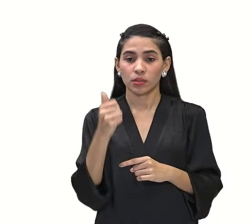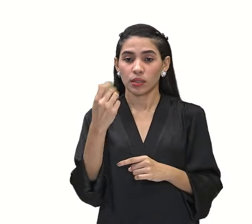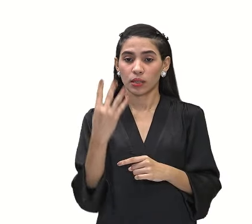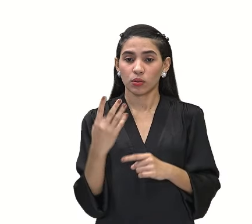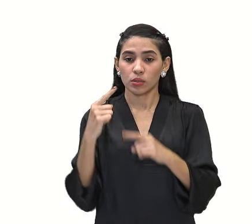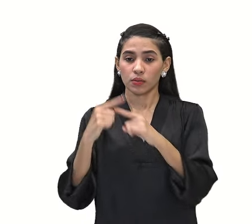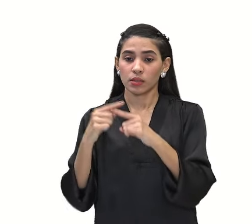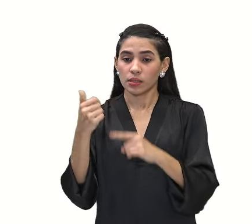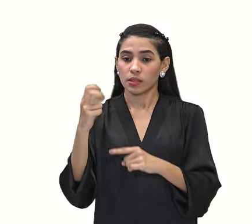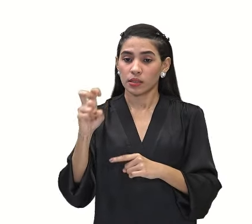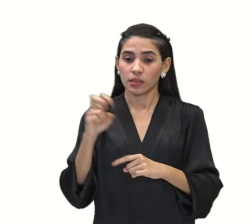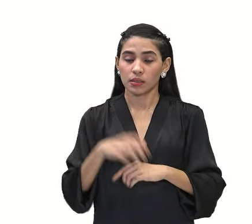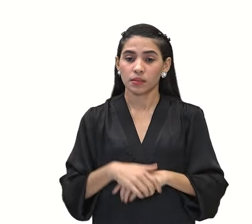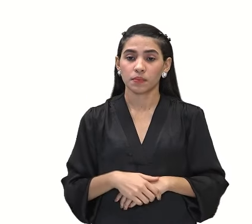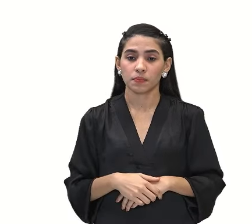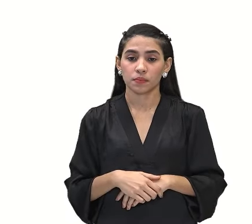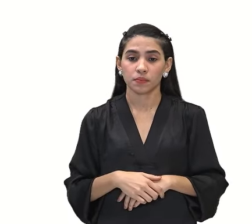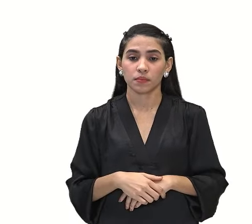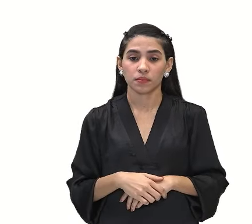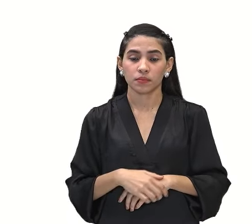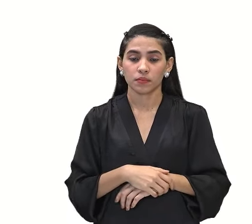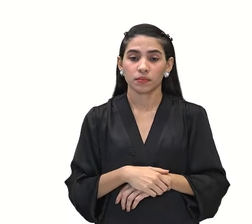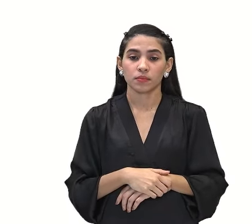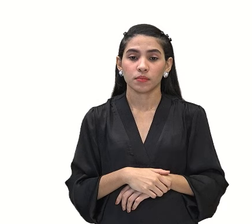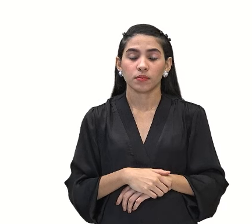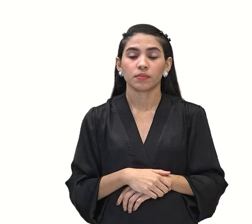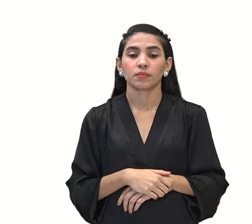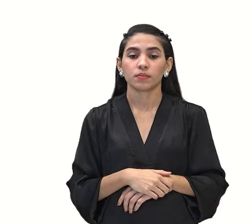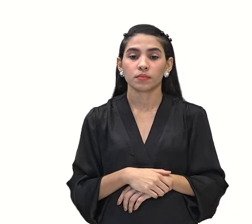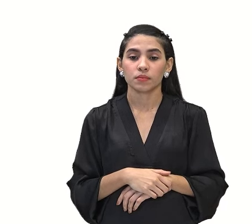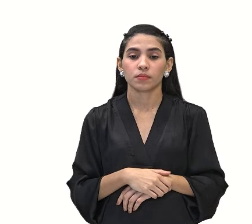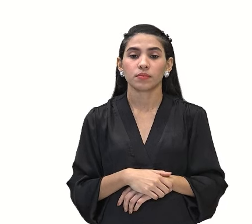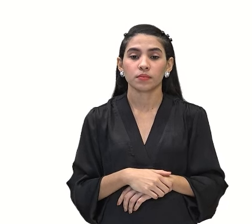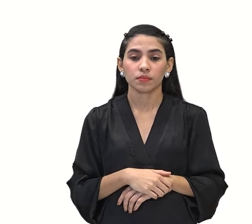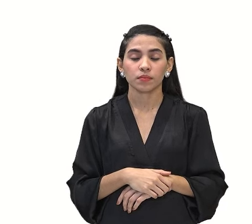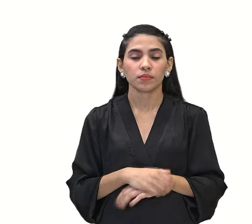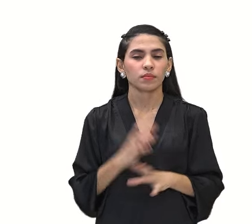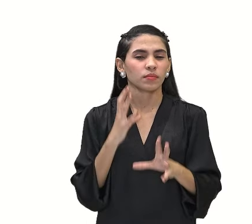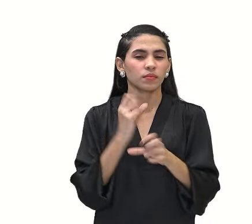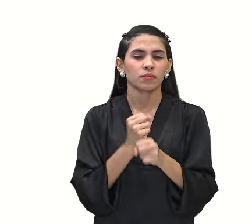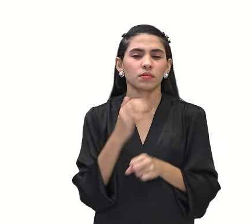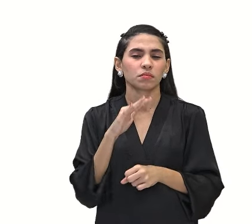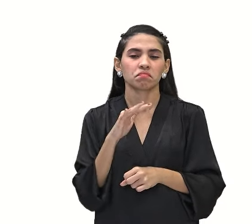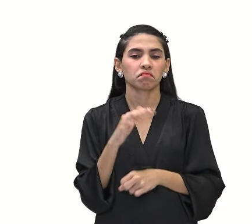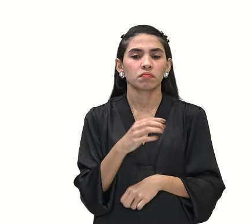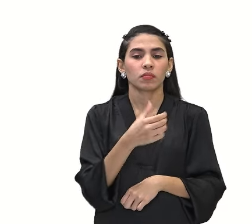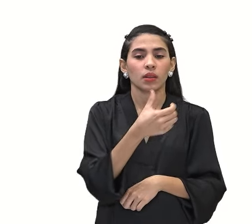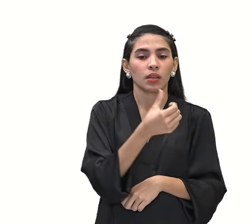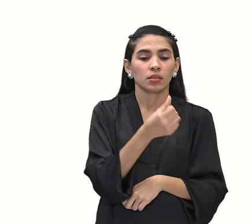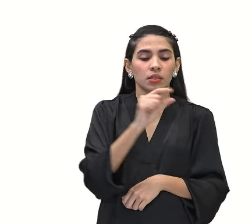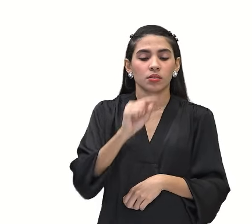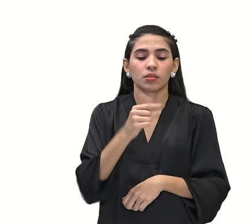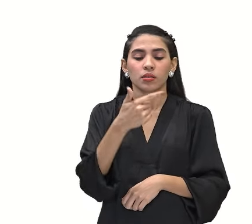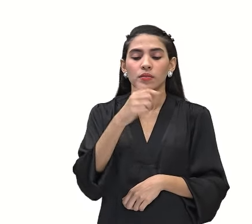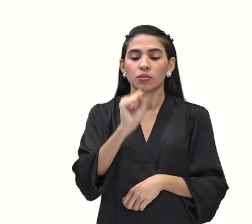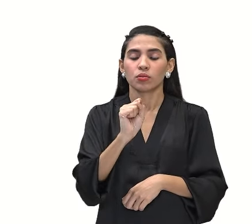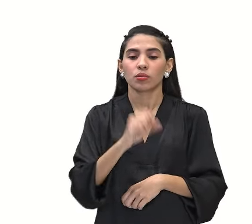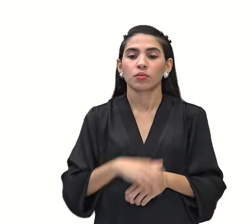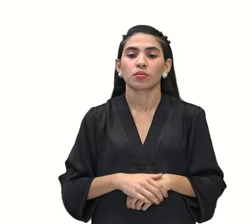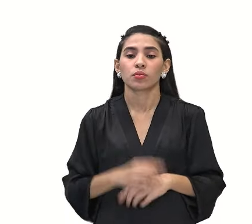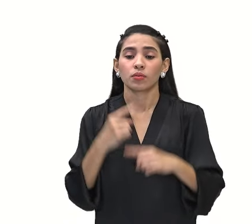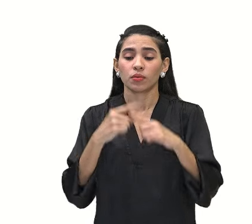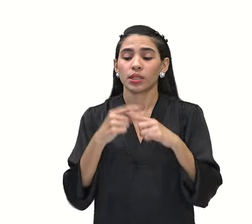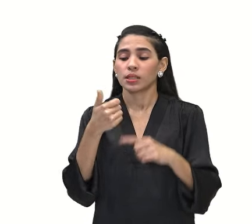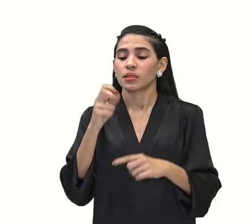x 3,14 isso dá exatamente 6,28 vezes quanto